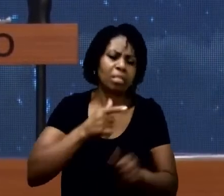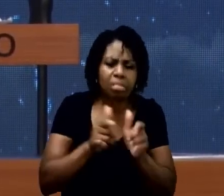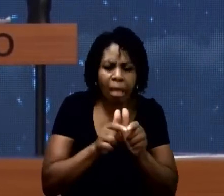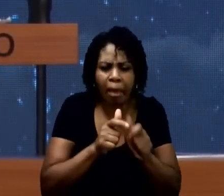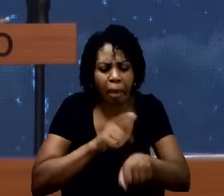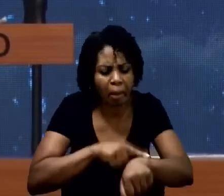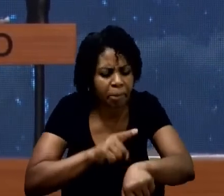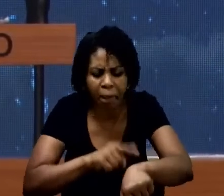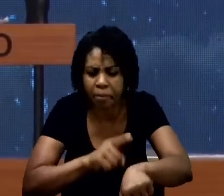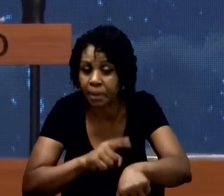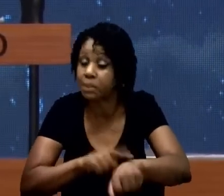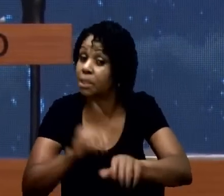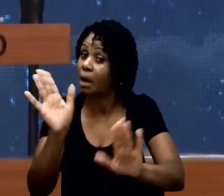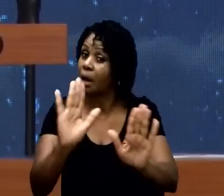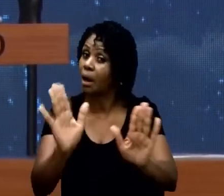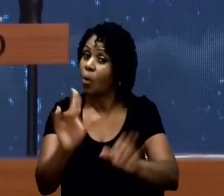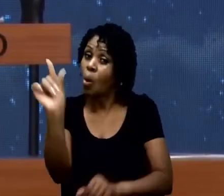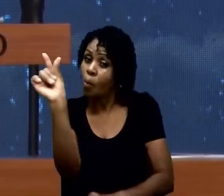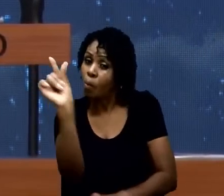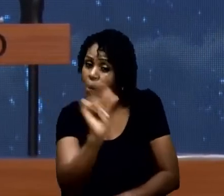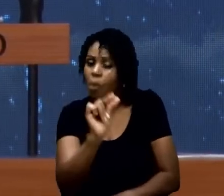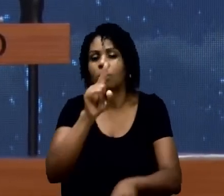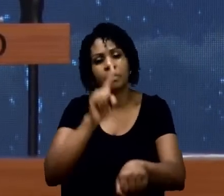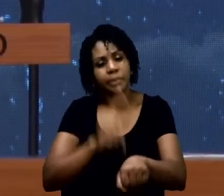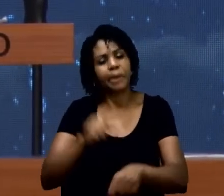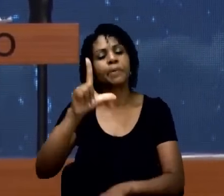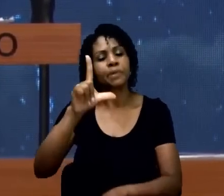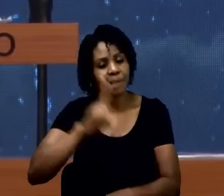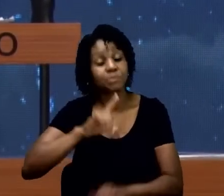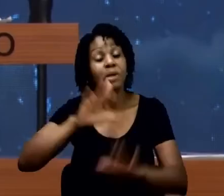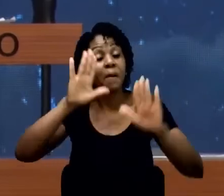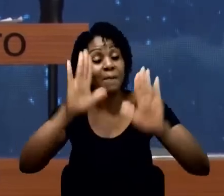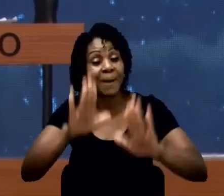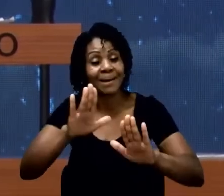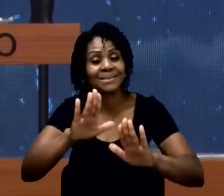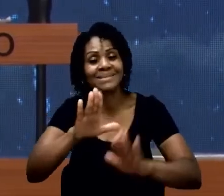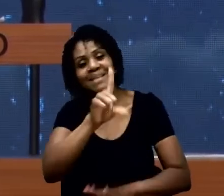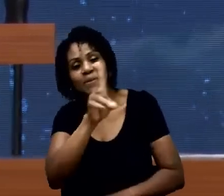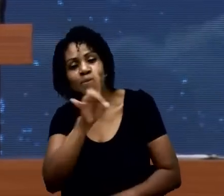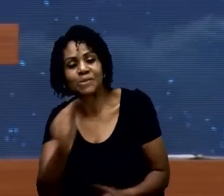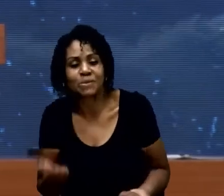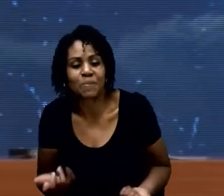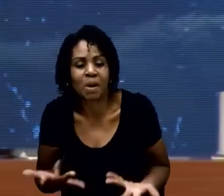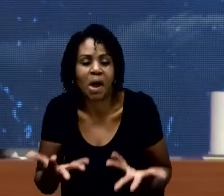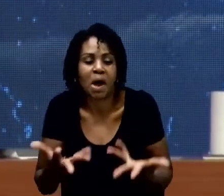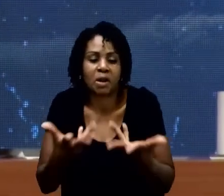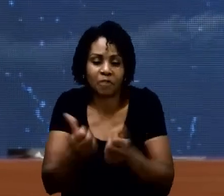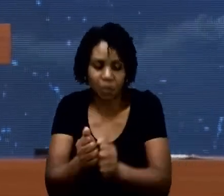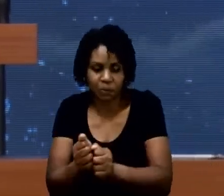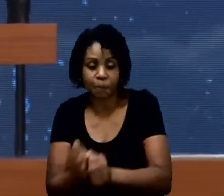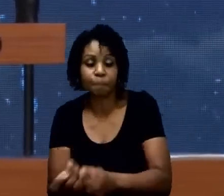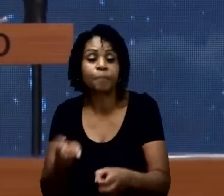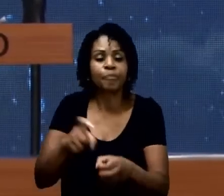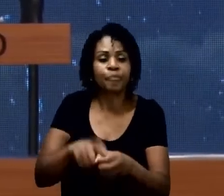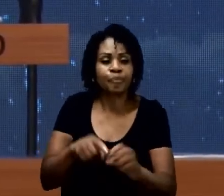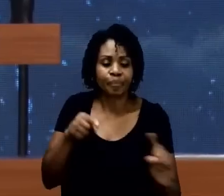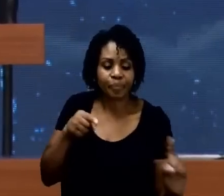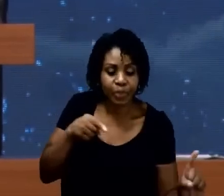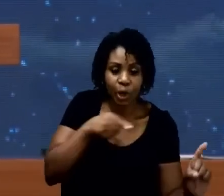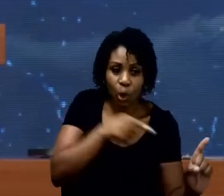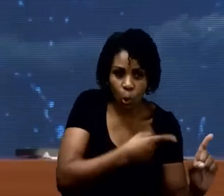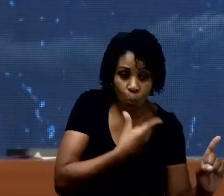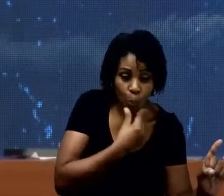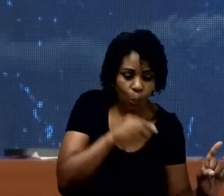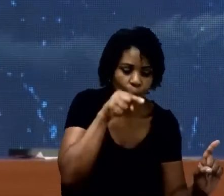Pouco tempo nos resta. Mas vão ser os dias mais emocionantes da nossa vida. Este homem. Jesus falou. É